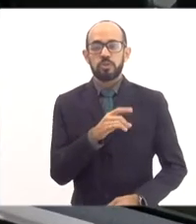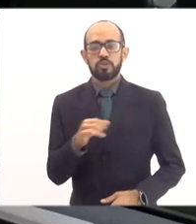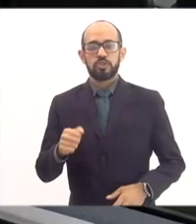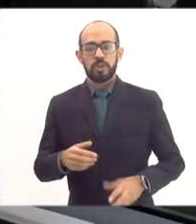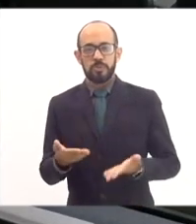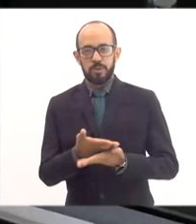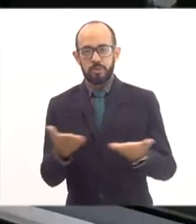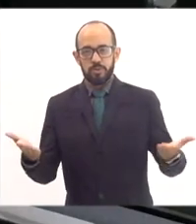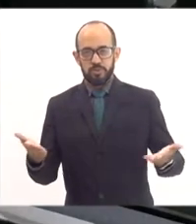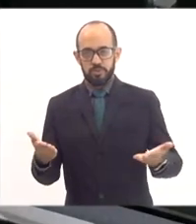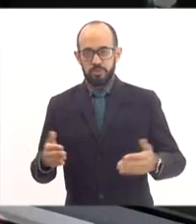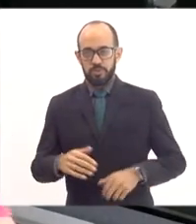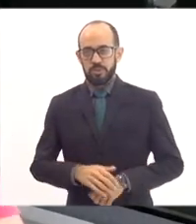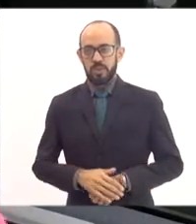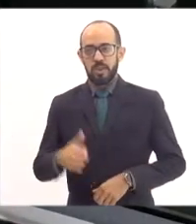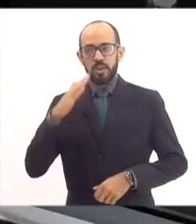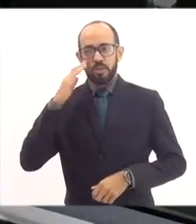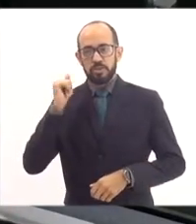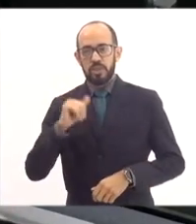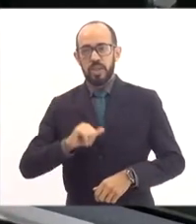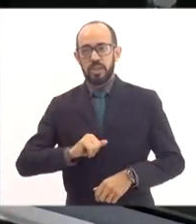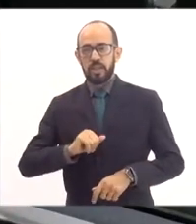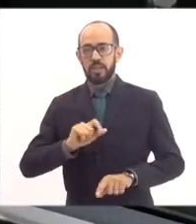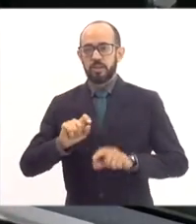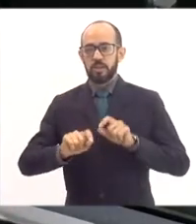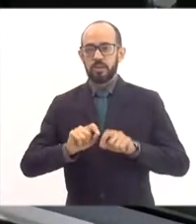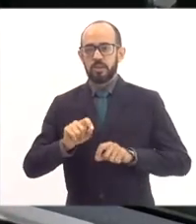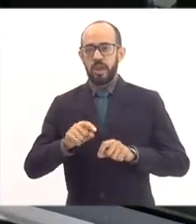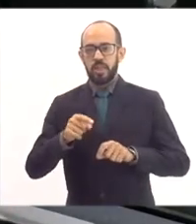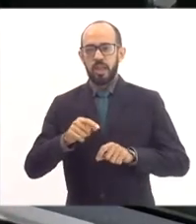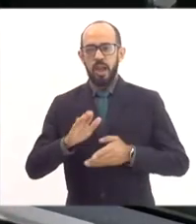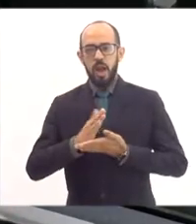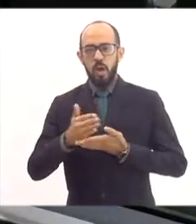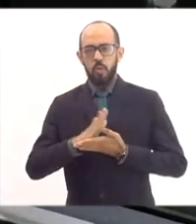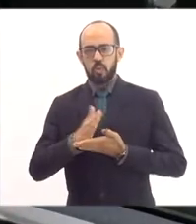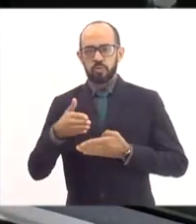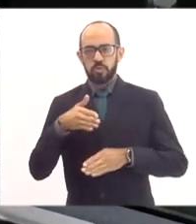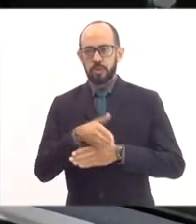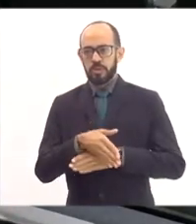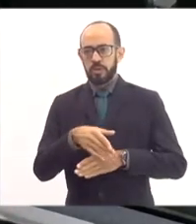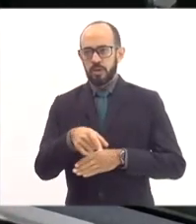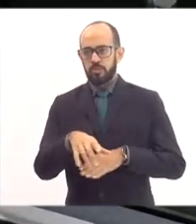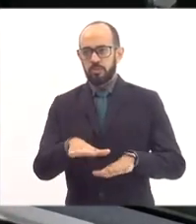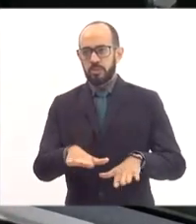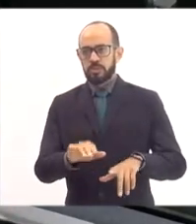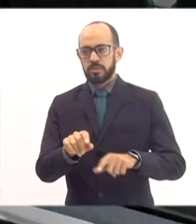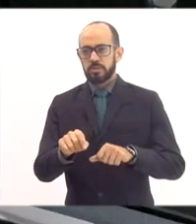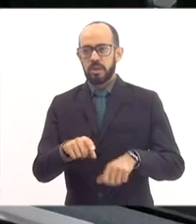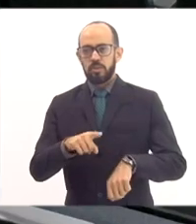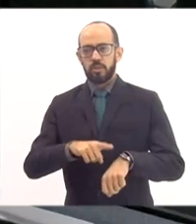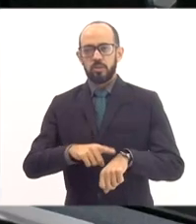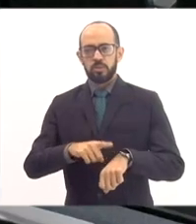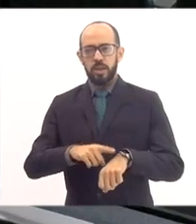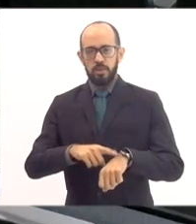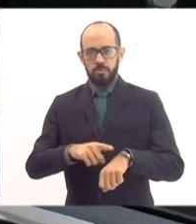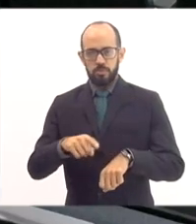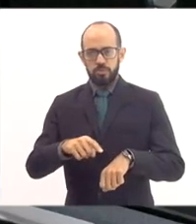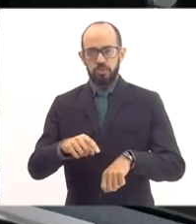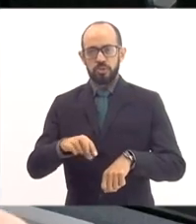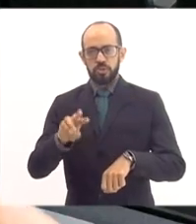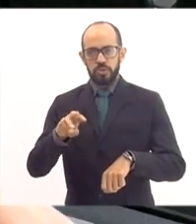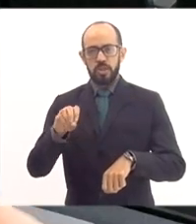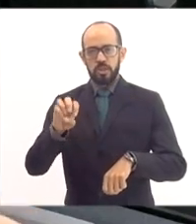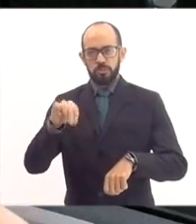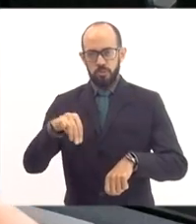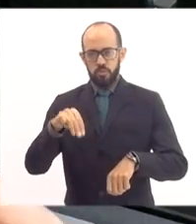Bom dia a todos. Eu sei que ainda tem algumas pessoas entrando, mas passou o tempo regimental aqui de meia hora para a